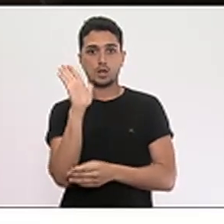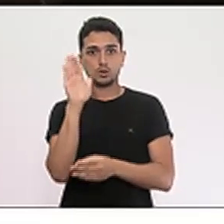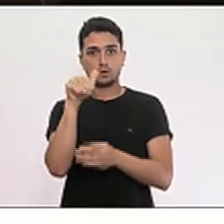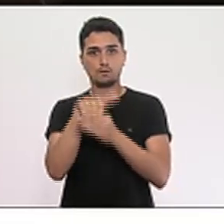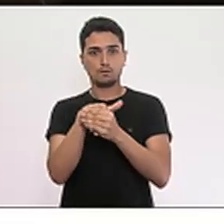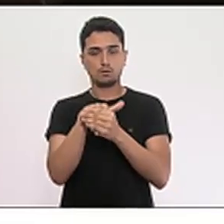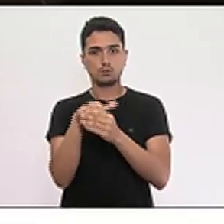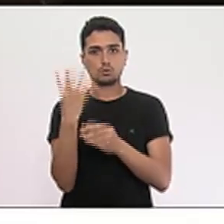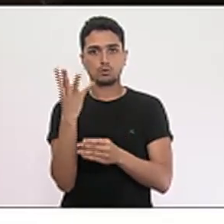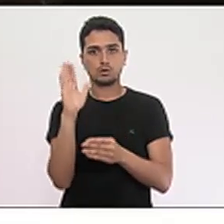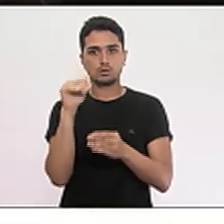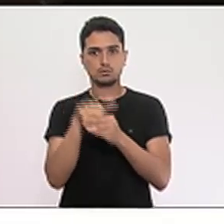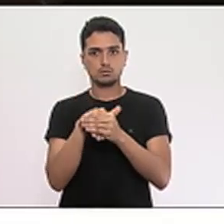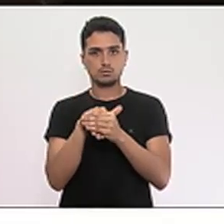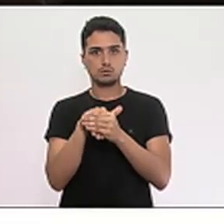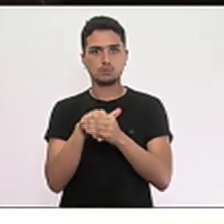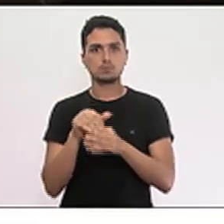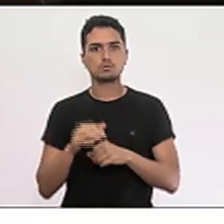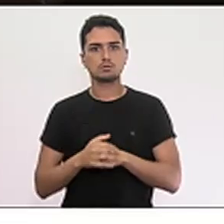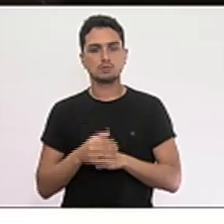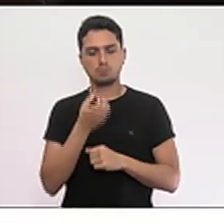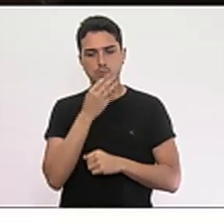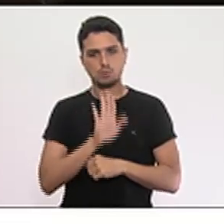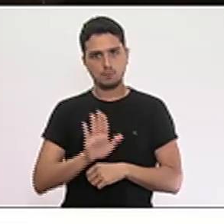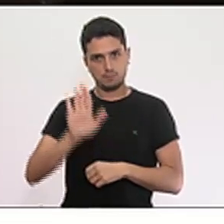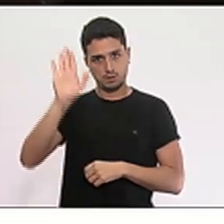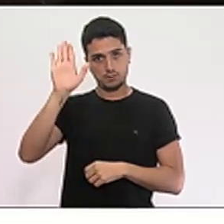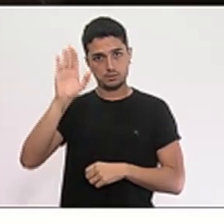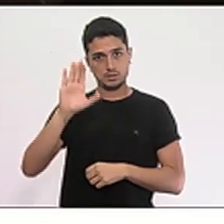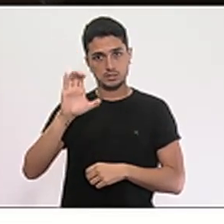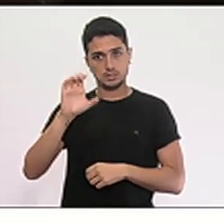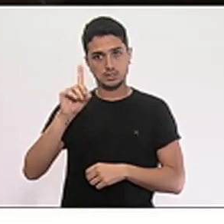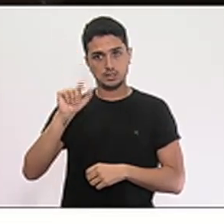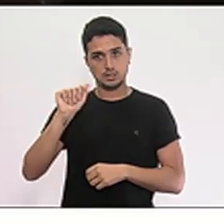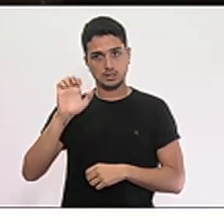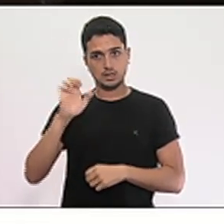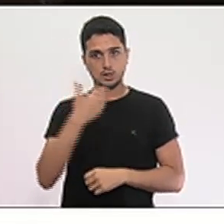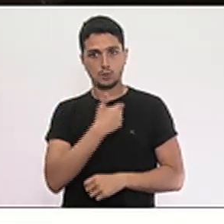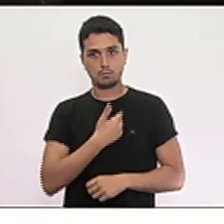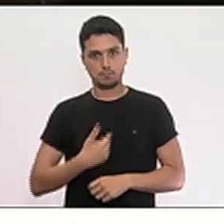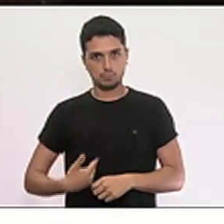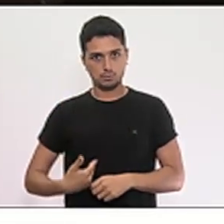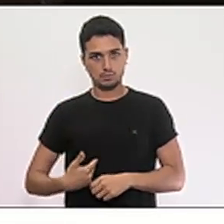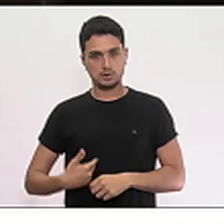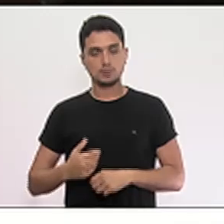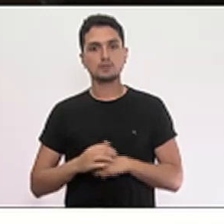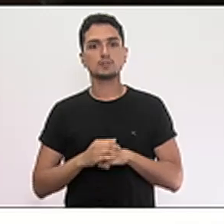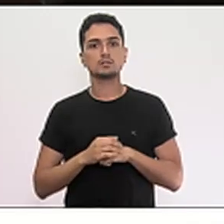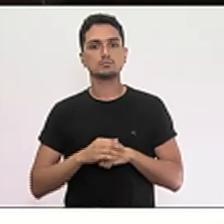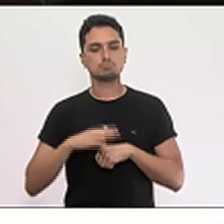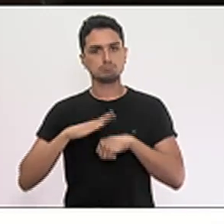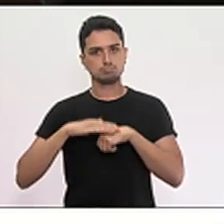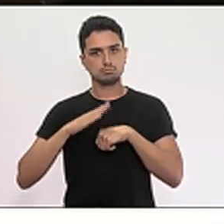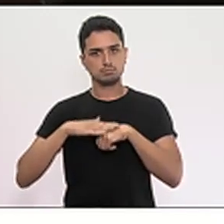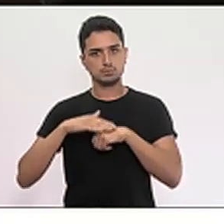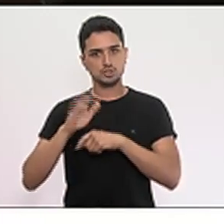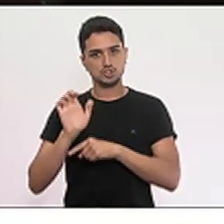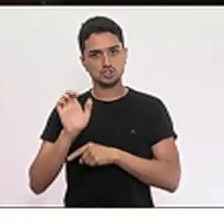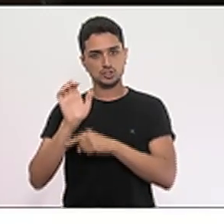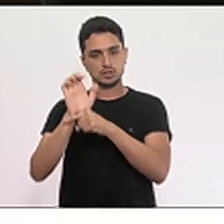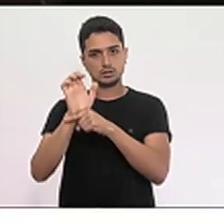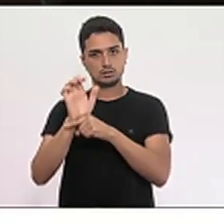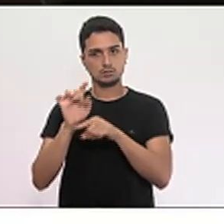4 votações favoráveis à SEDAI, pública, estatal e indivisível. Então,